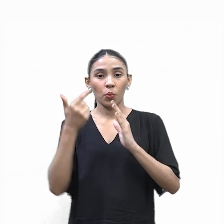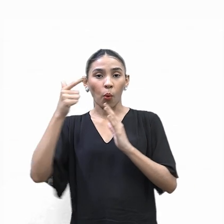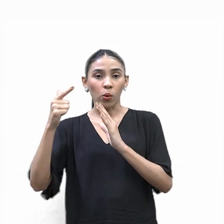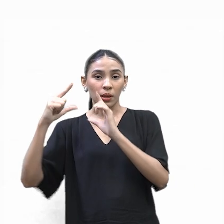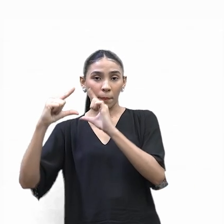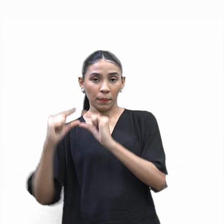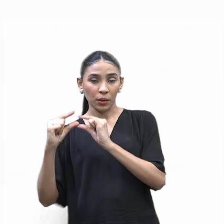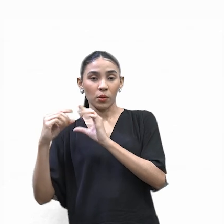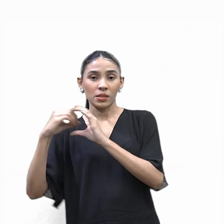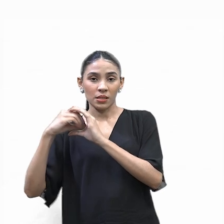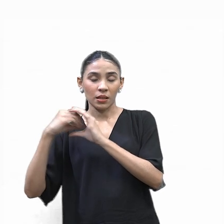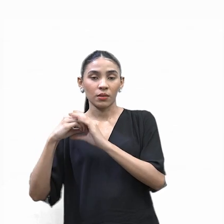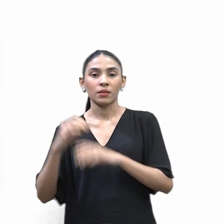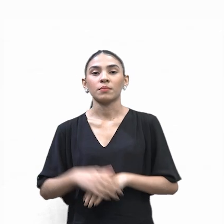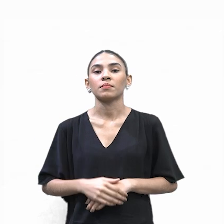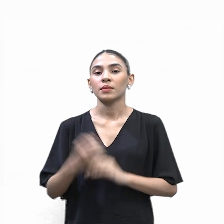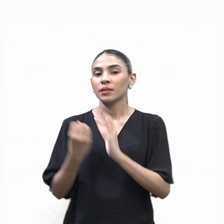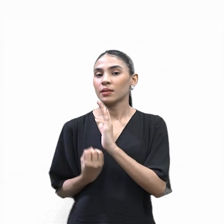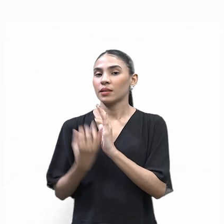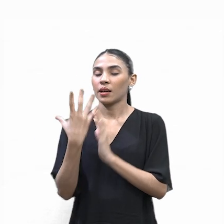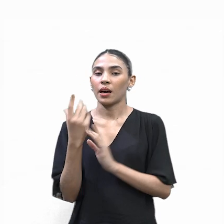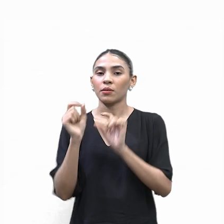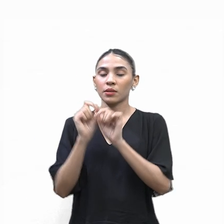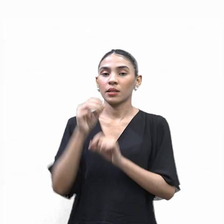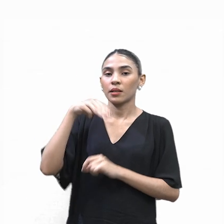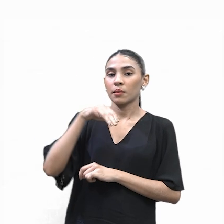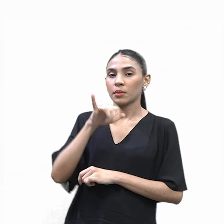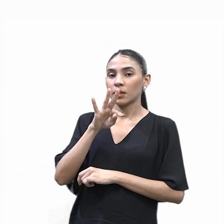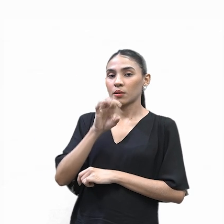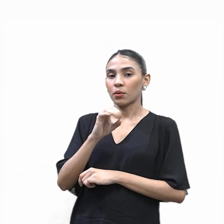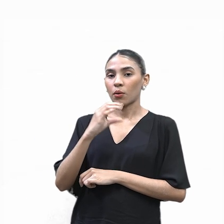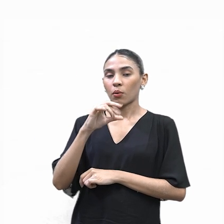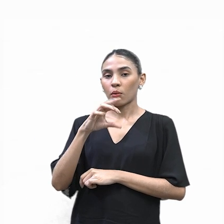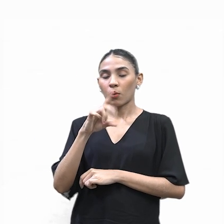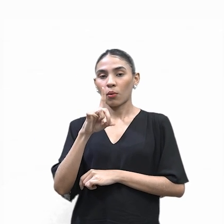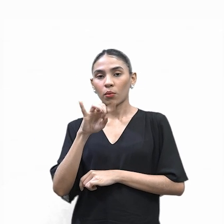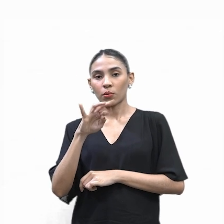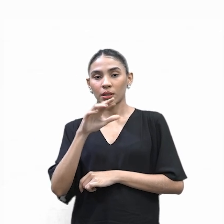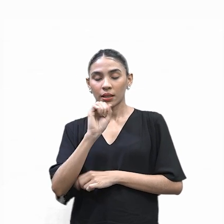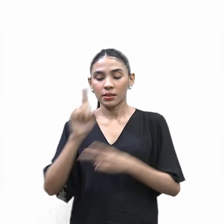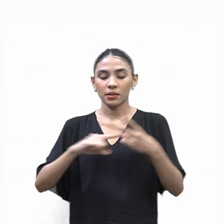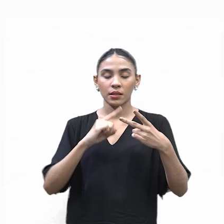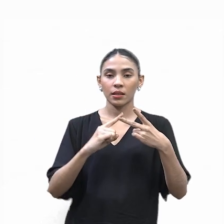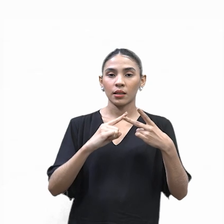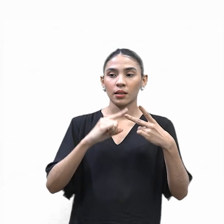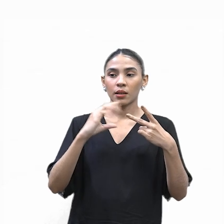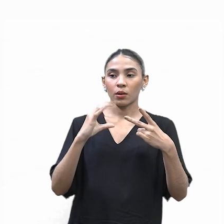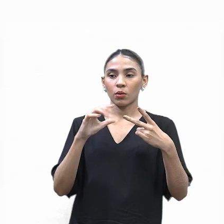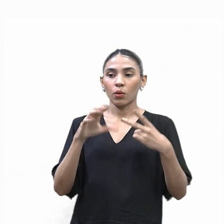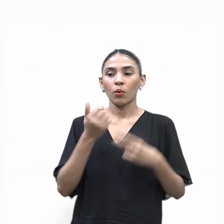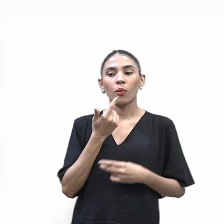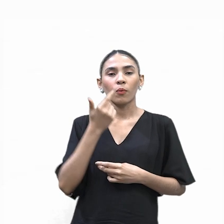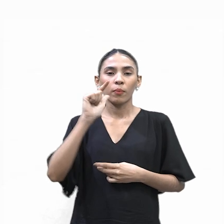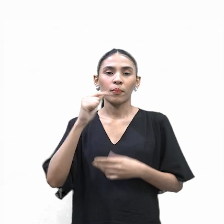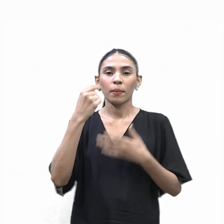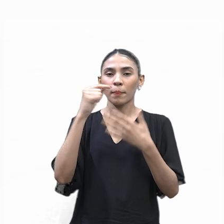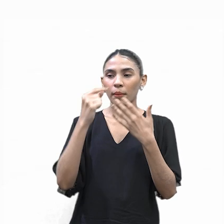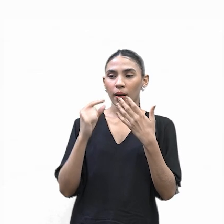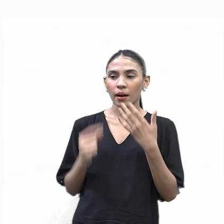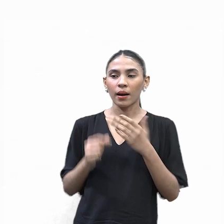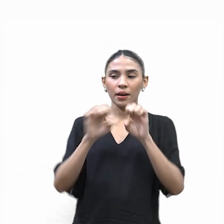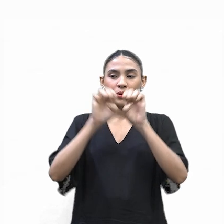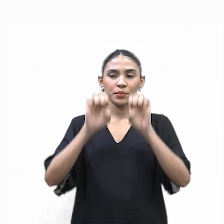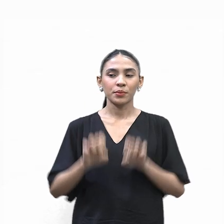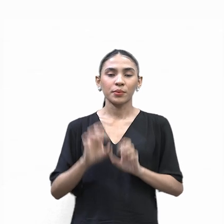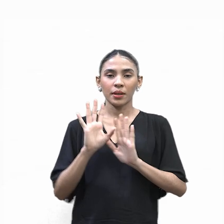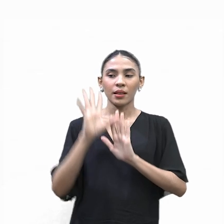menores, das quais se originaram aí as mitocôndrias, os cloroplastos, que estão presentes nas células